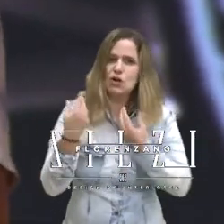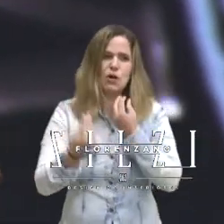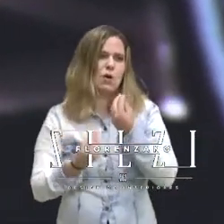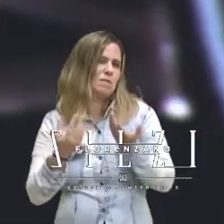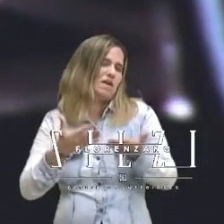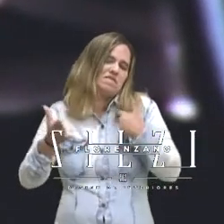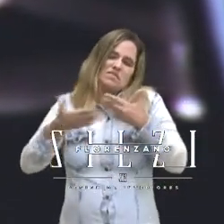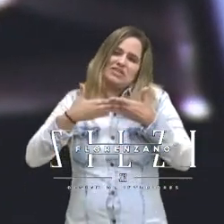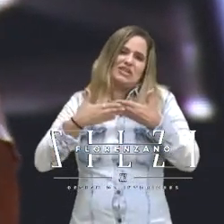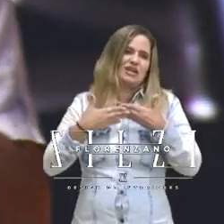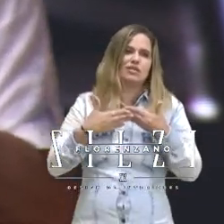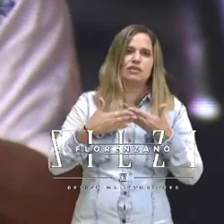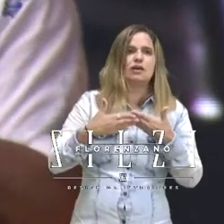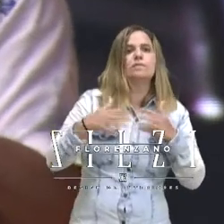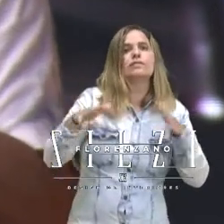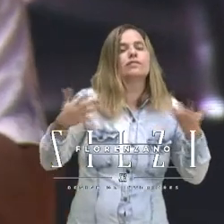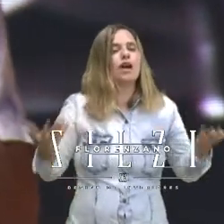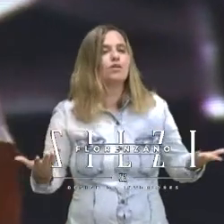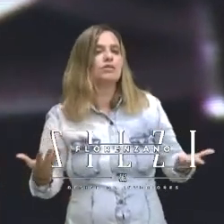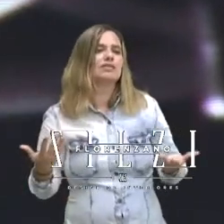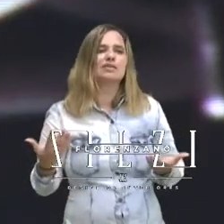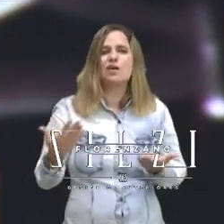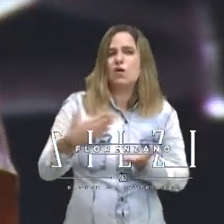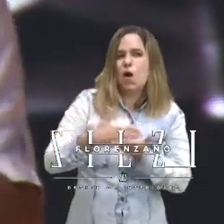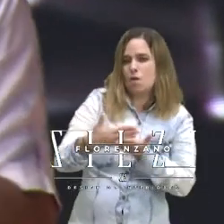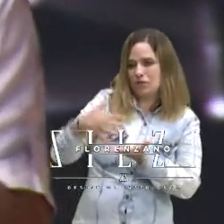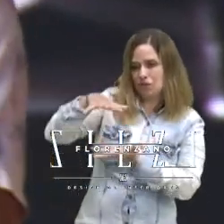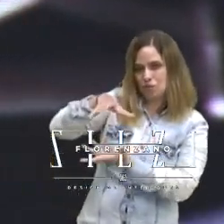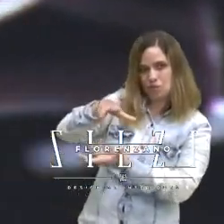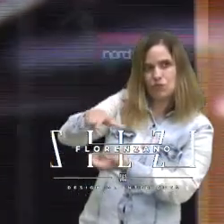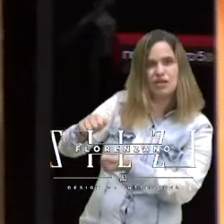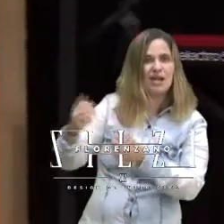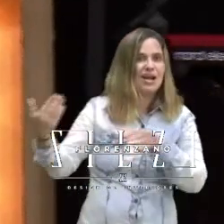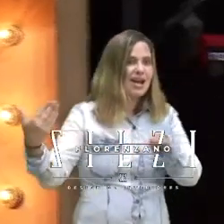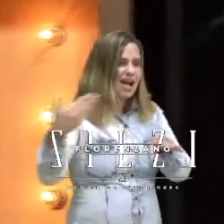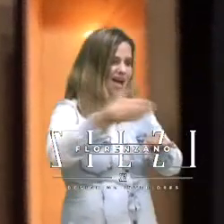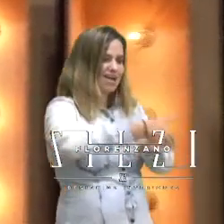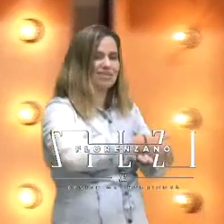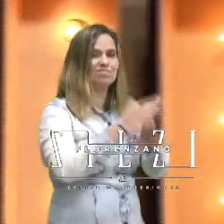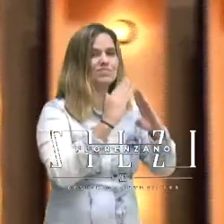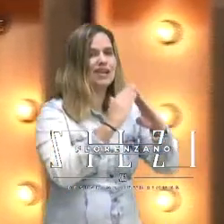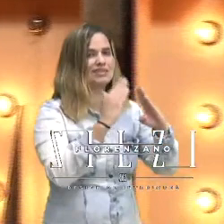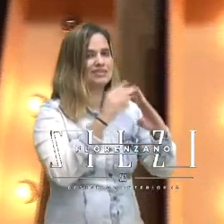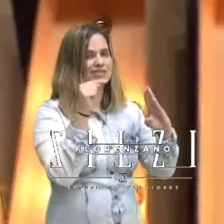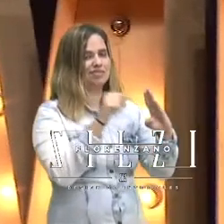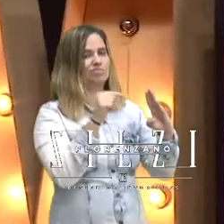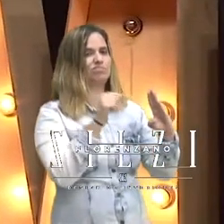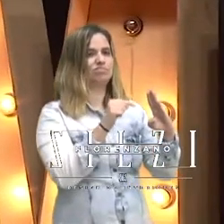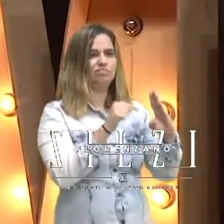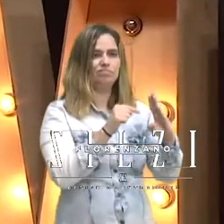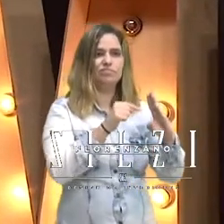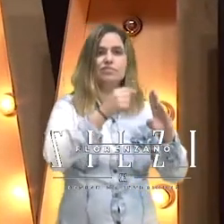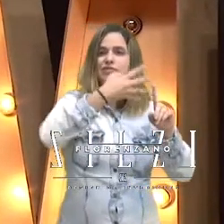aceitar ideologia de gênero, casamento homoafetivo, a gente começa a aceitar adoção de criança